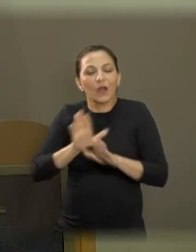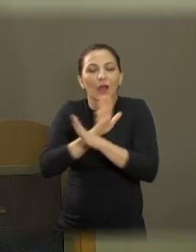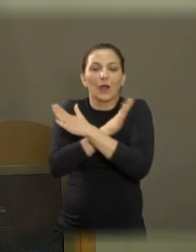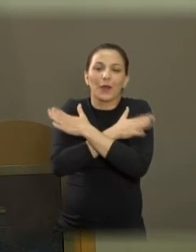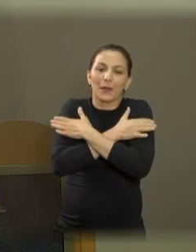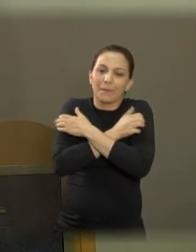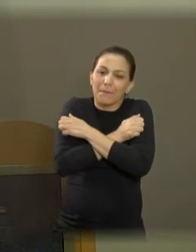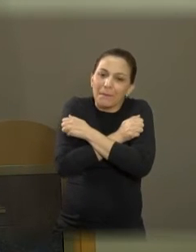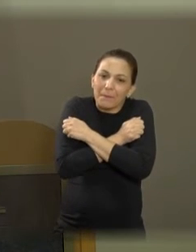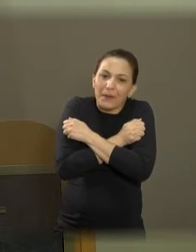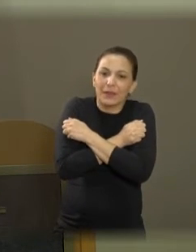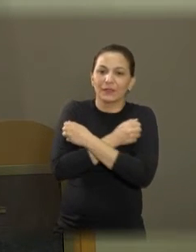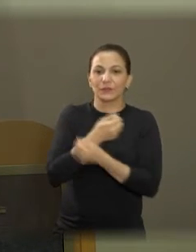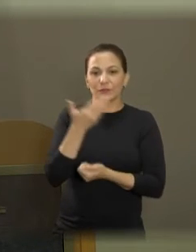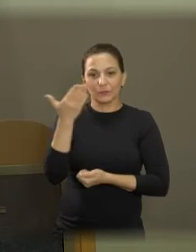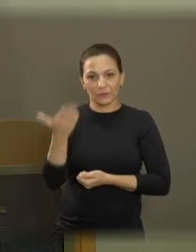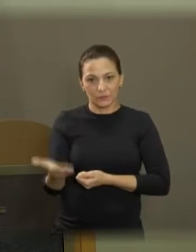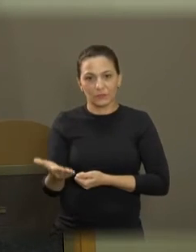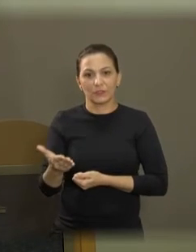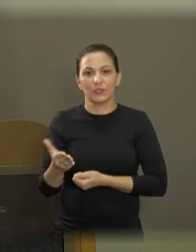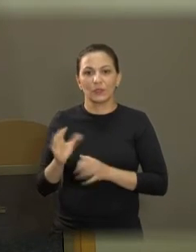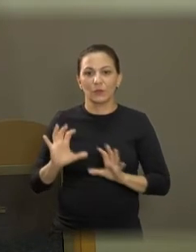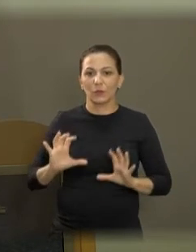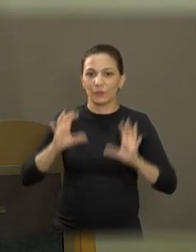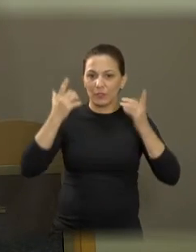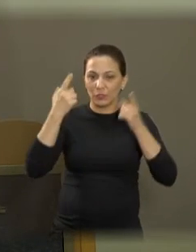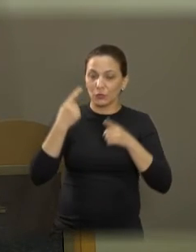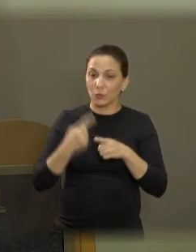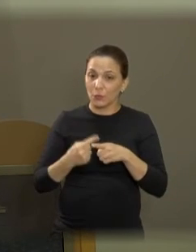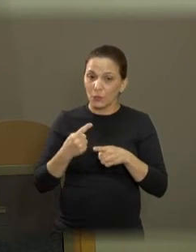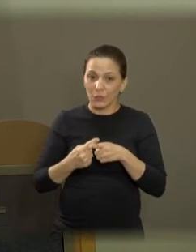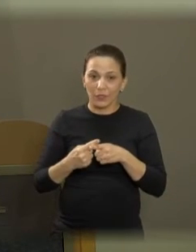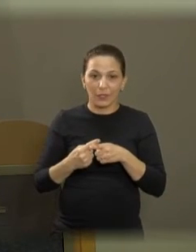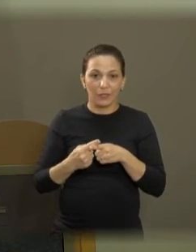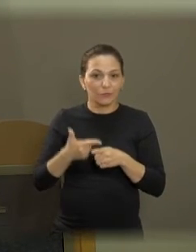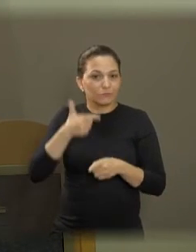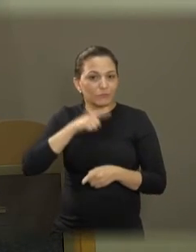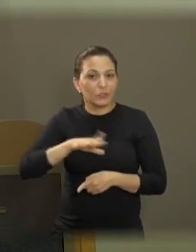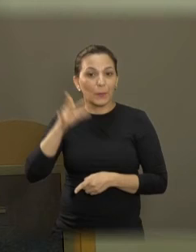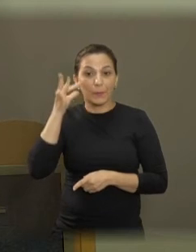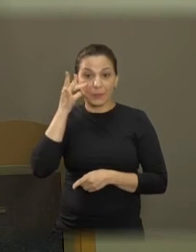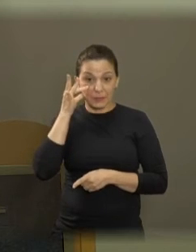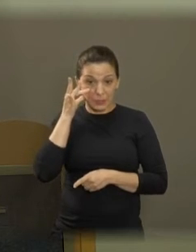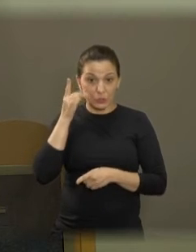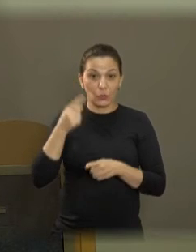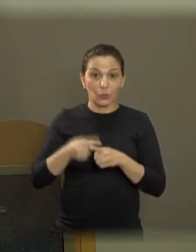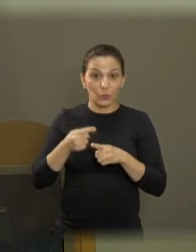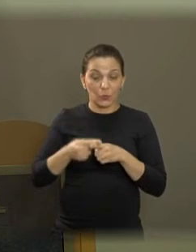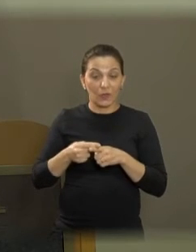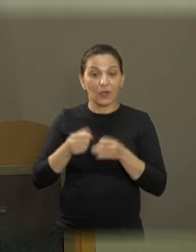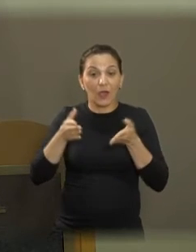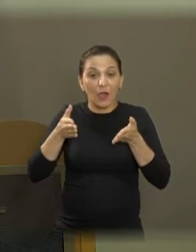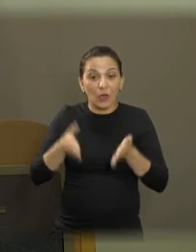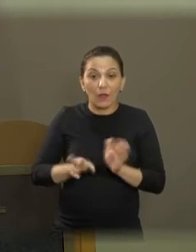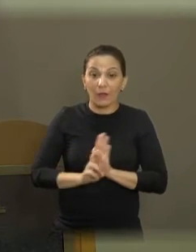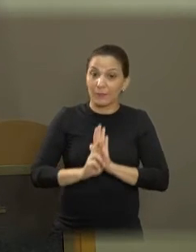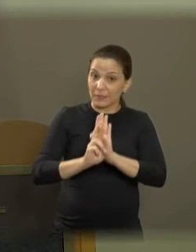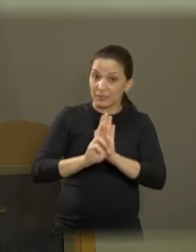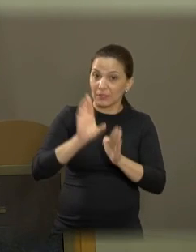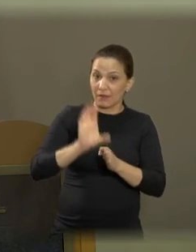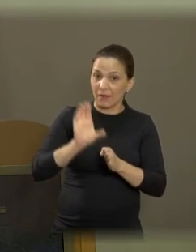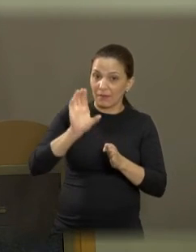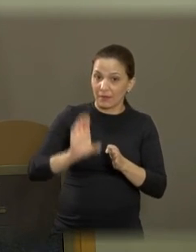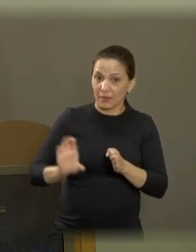fraternal ao nosso homenageado desta noite. Ele não pôde comparecer em virtude de estar, nesse momento, também representando a